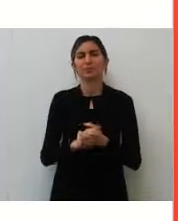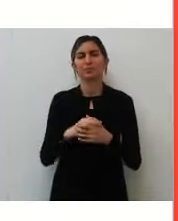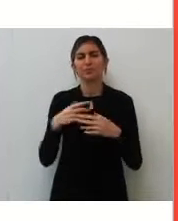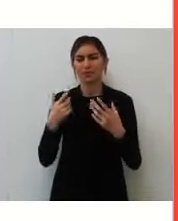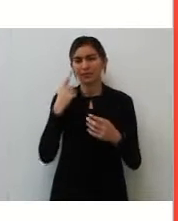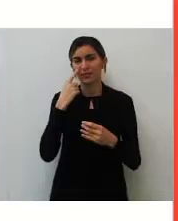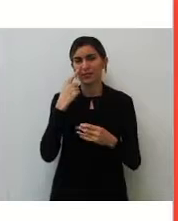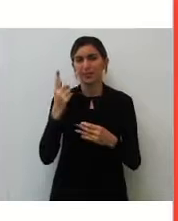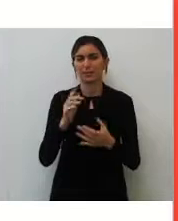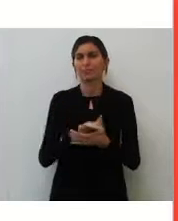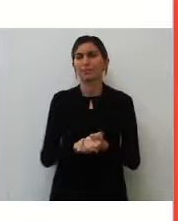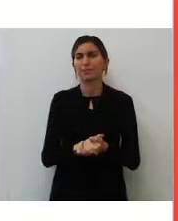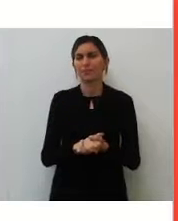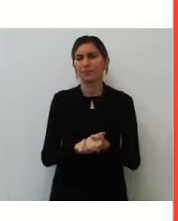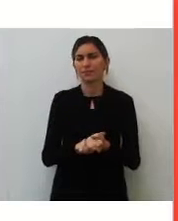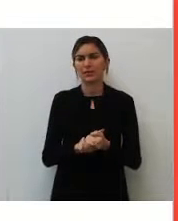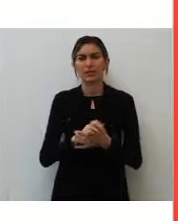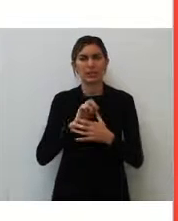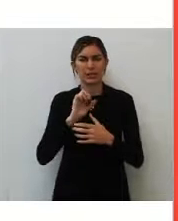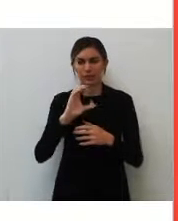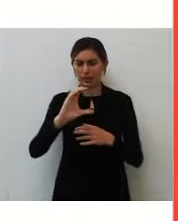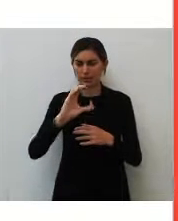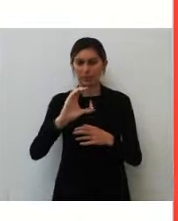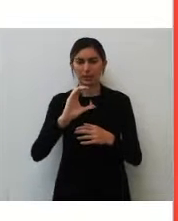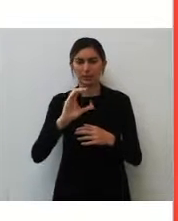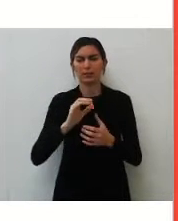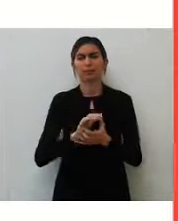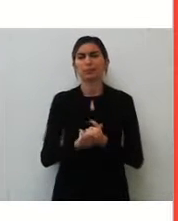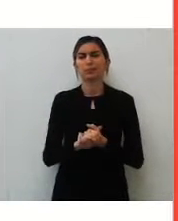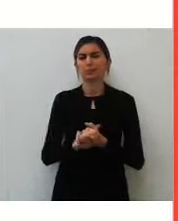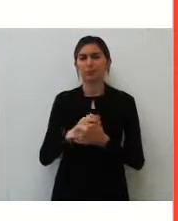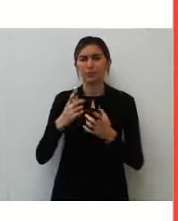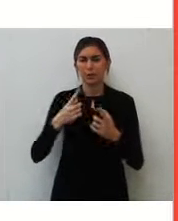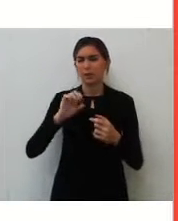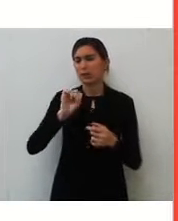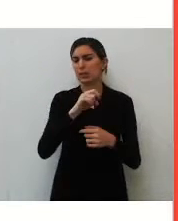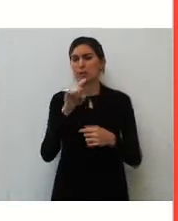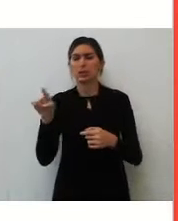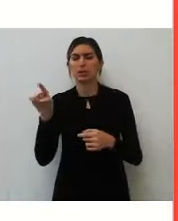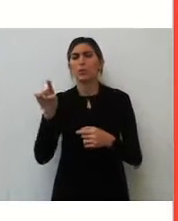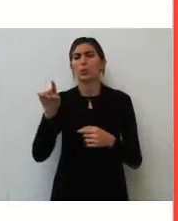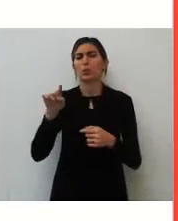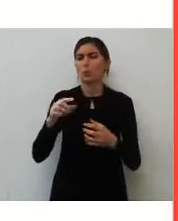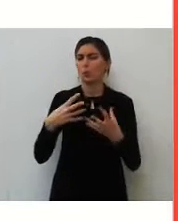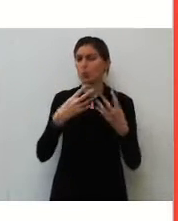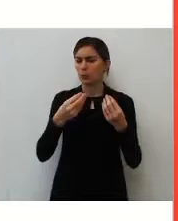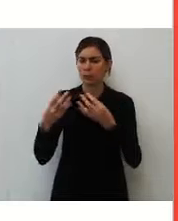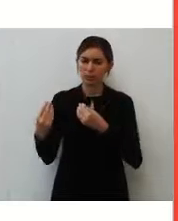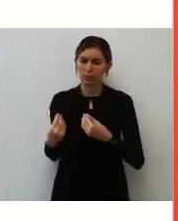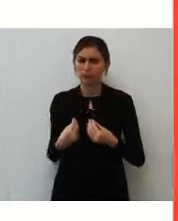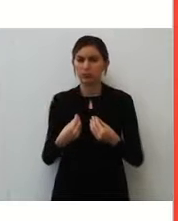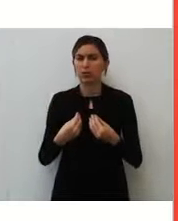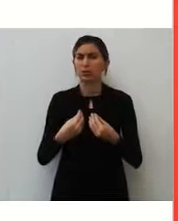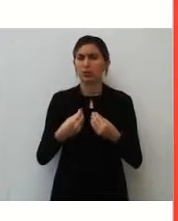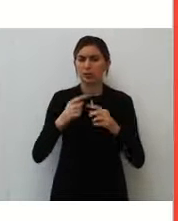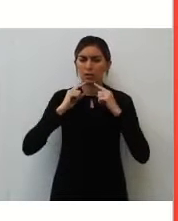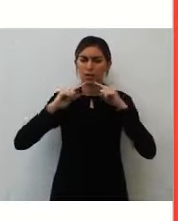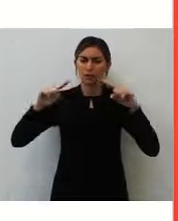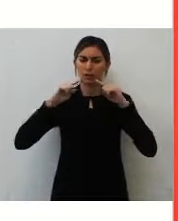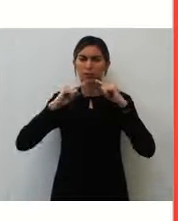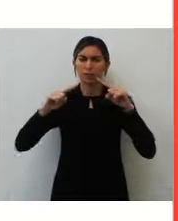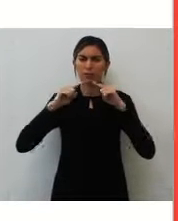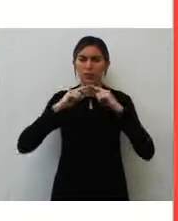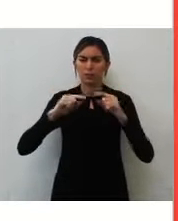olha aí ó é de letras e são bastante as